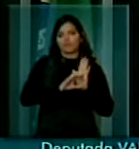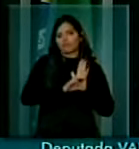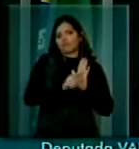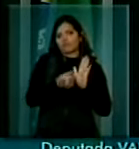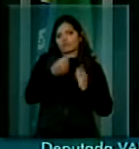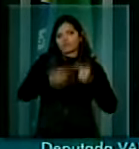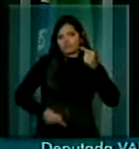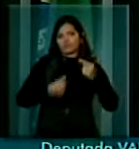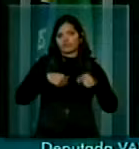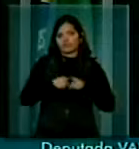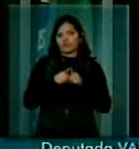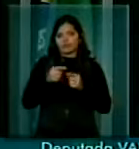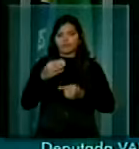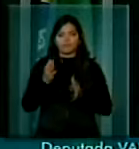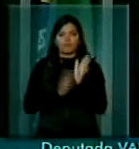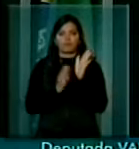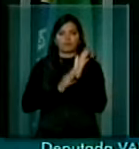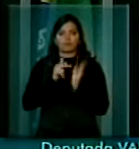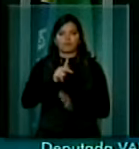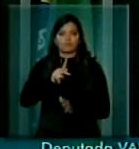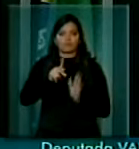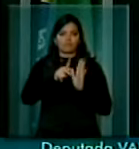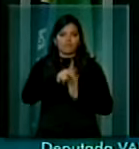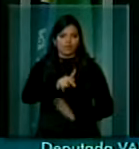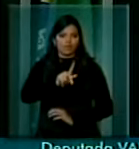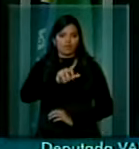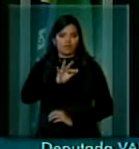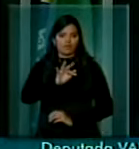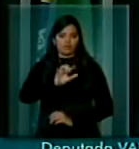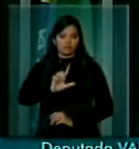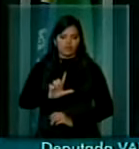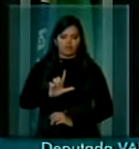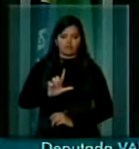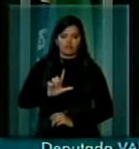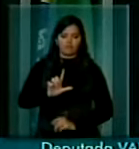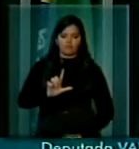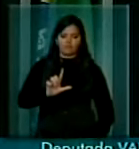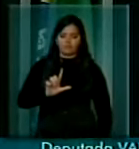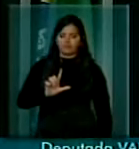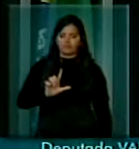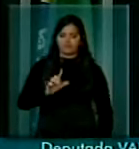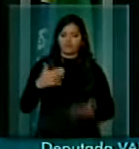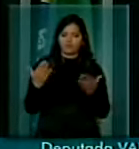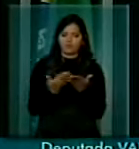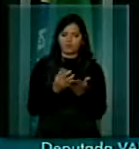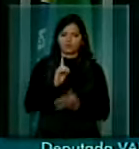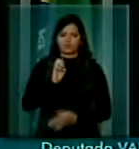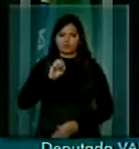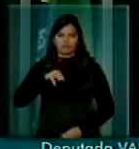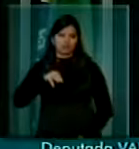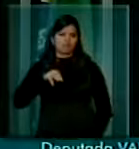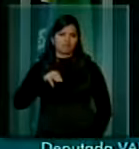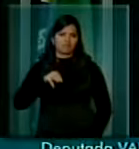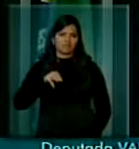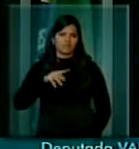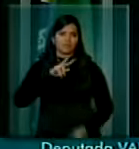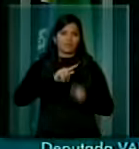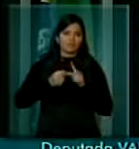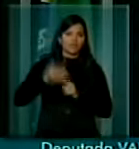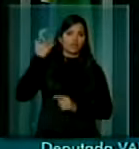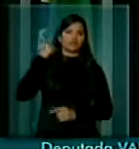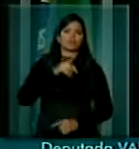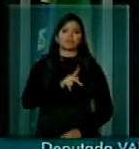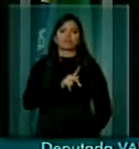infelizmente, pelo PFL. Pelo PFL, hoje DEM, salvo engano, né? Mas pelo